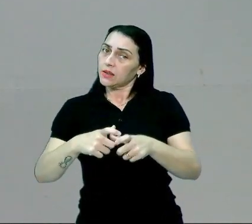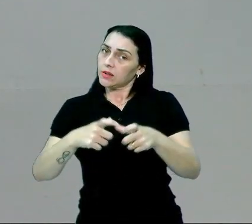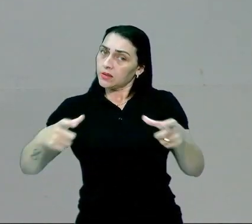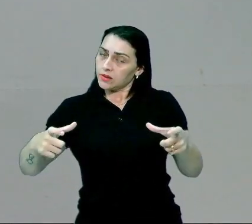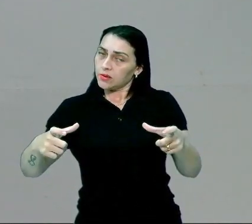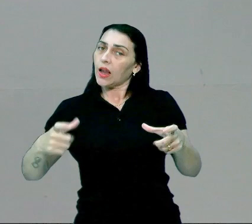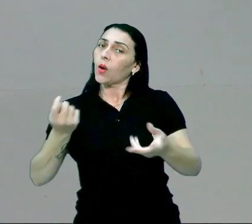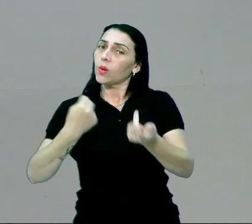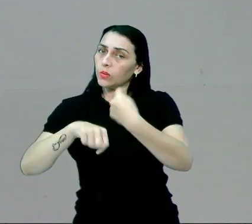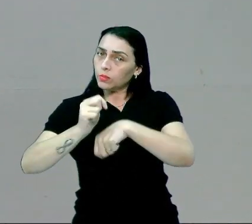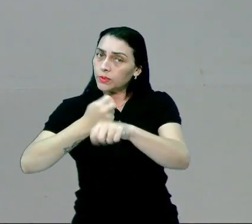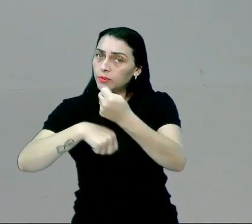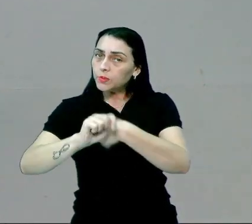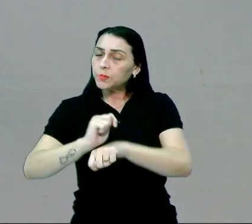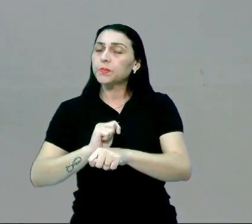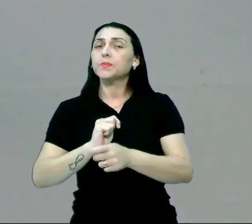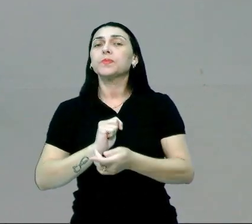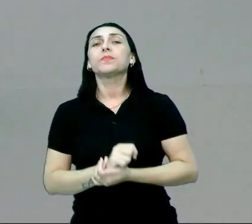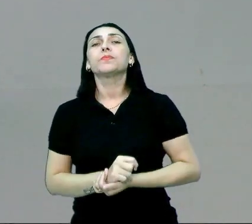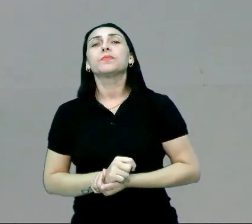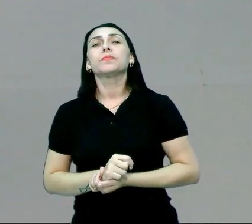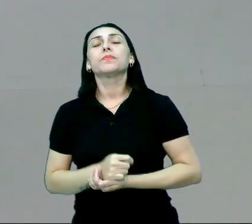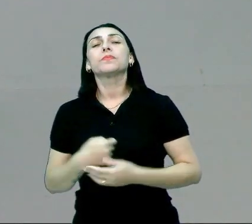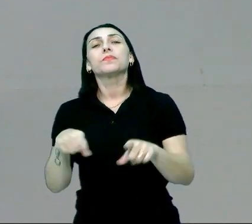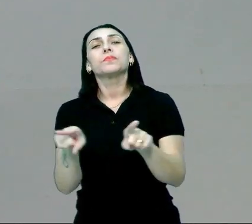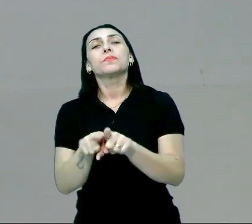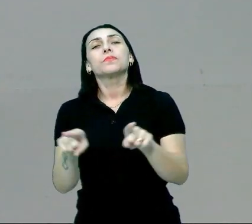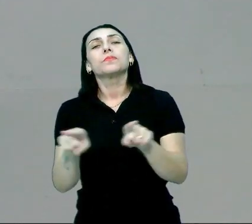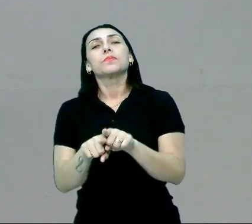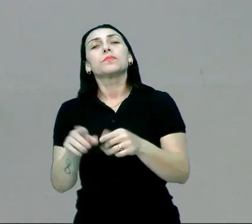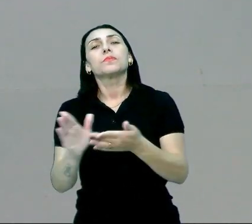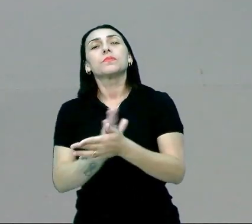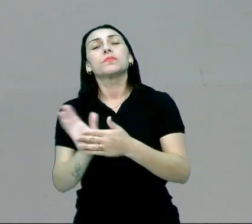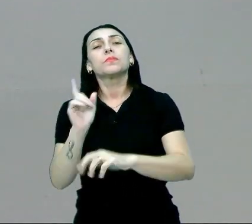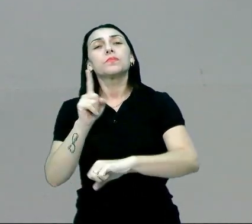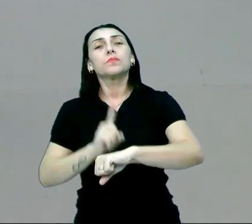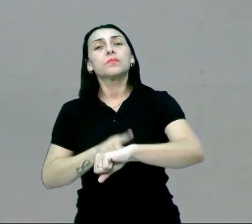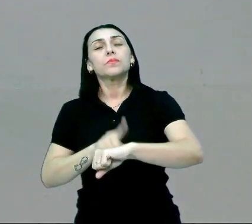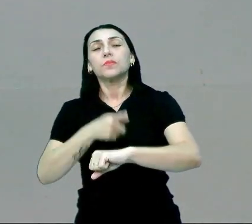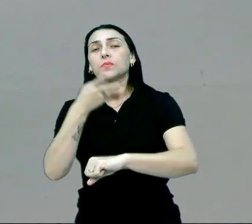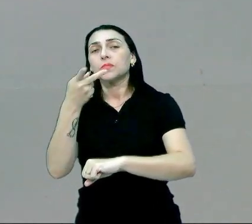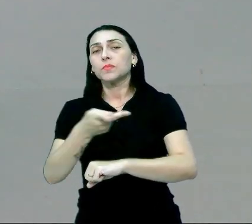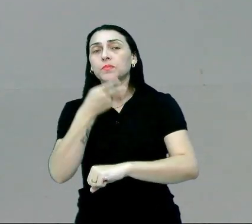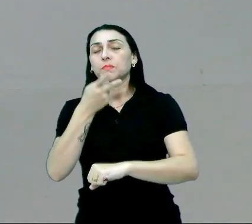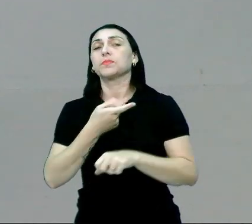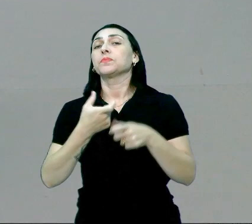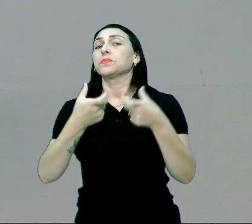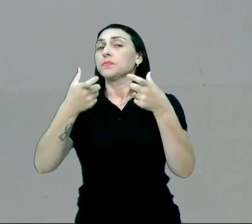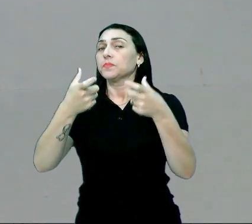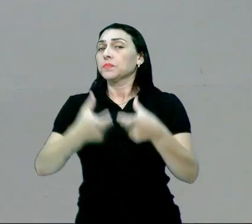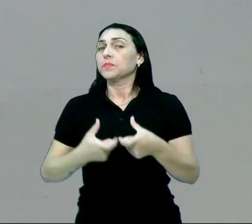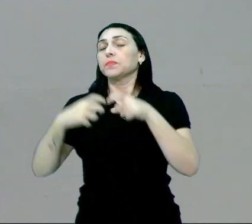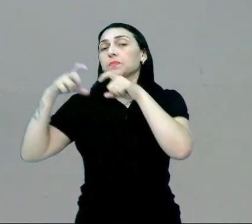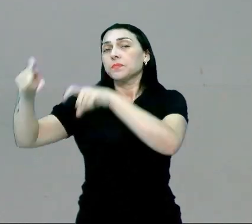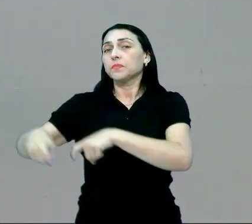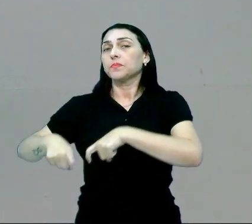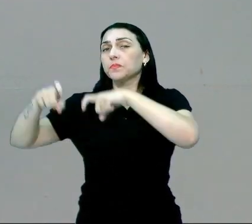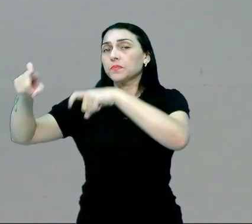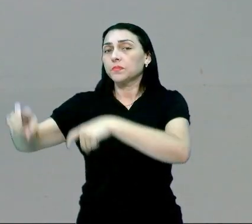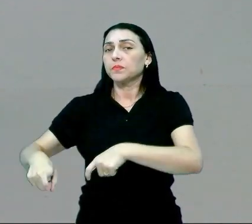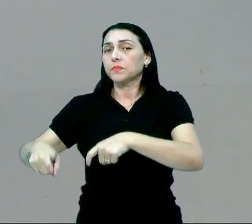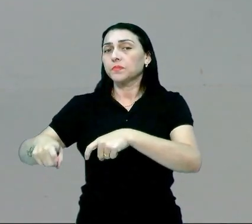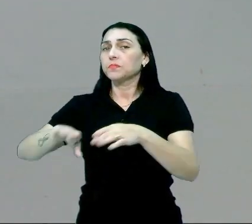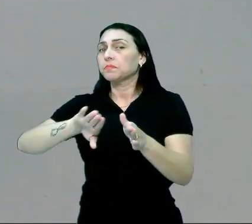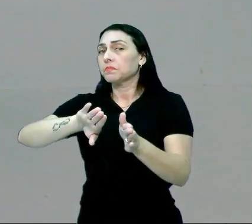os centros econômicos. E em um determinado momento eu também afirmei que o espaço rural, o campo, ele